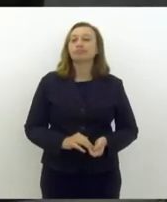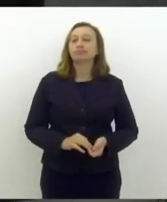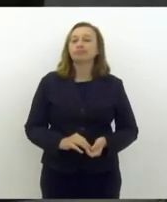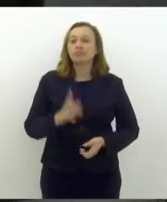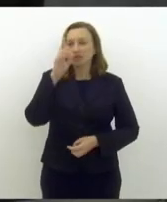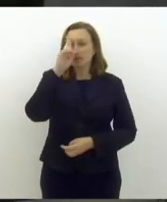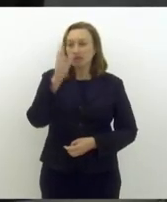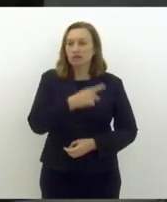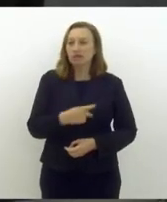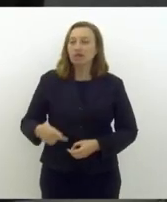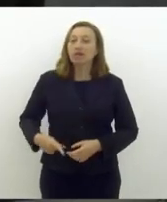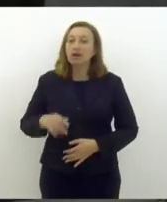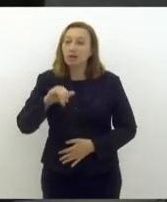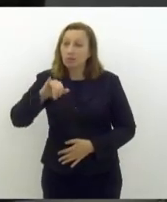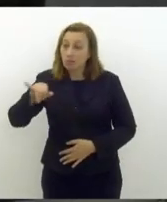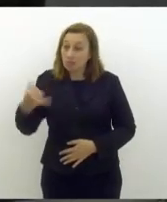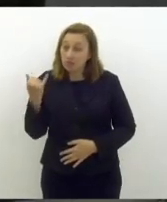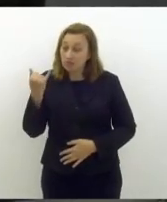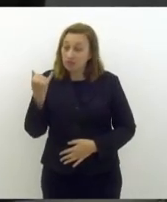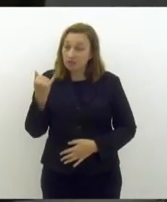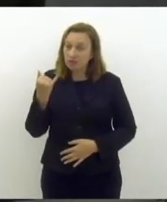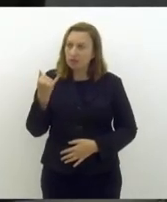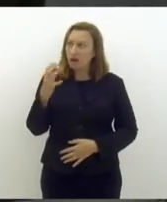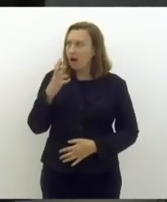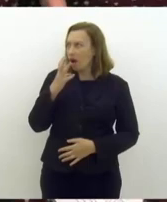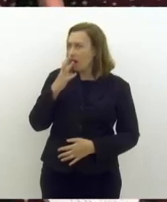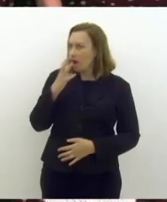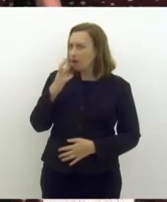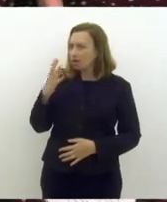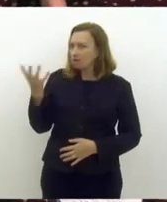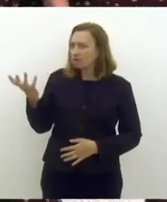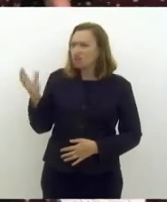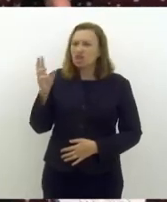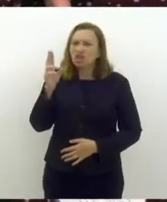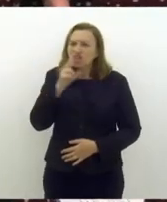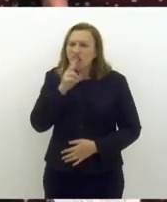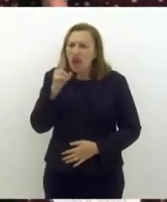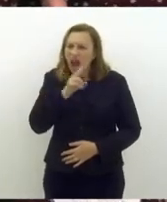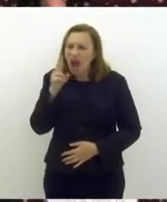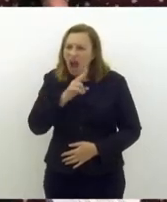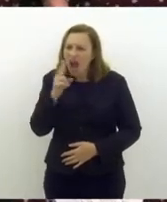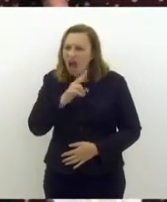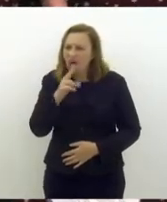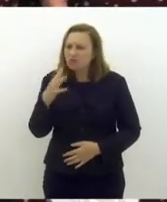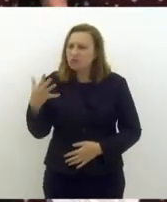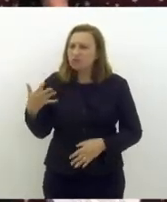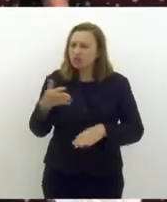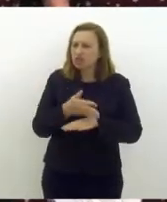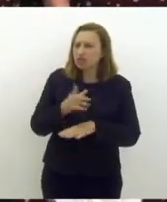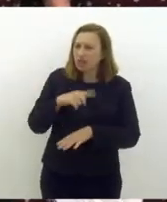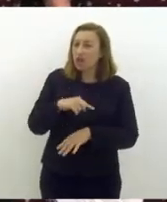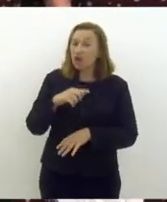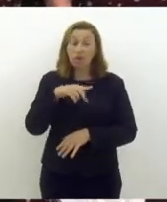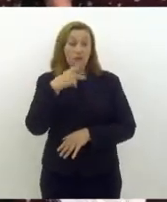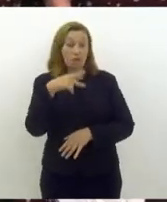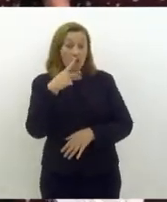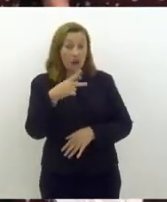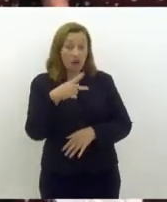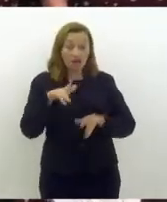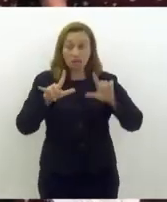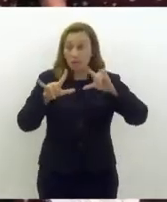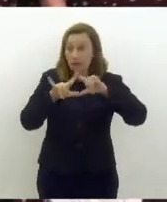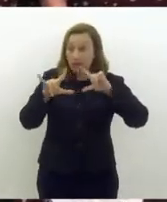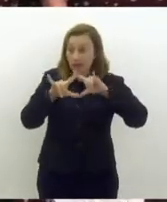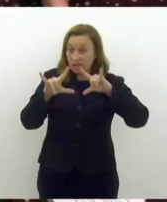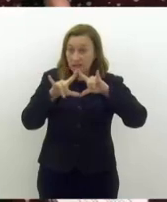senhor presidente quero aproveitar É impressionante como recado chega rápido né acabei de falar sobre a milícia